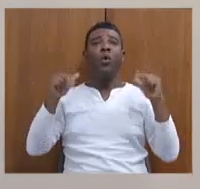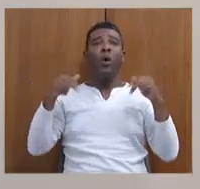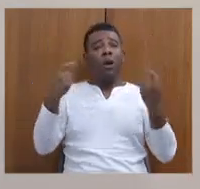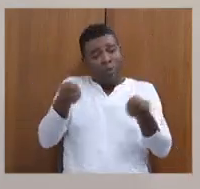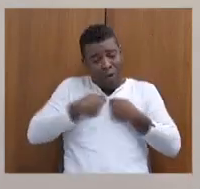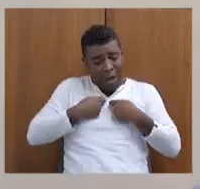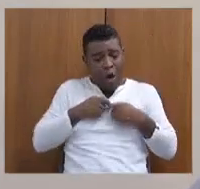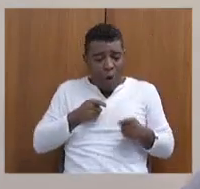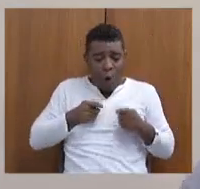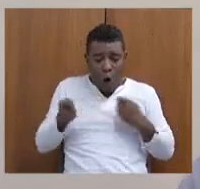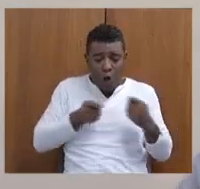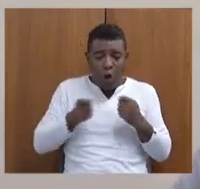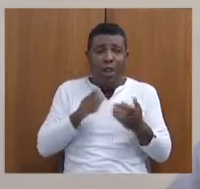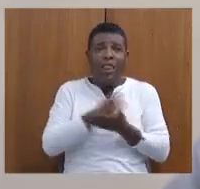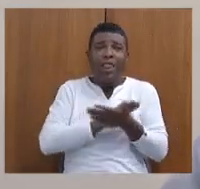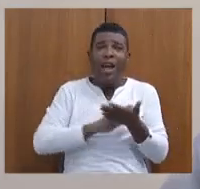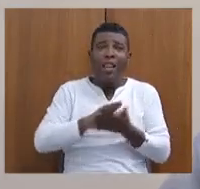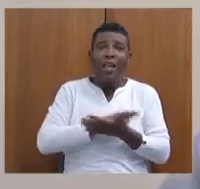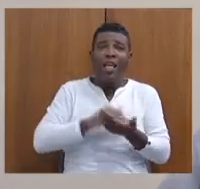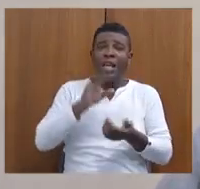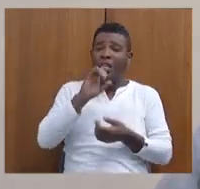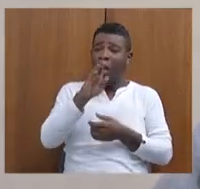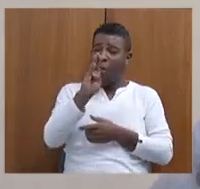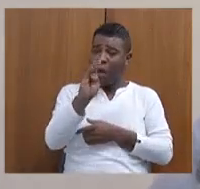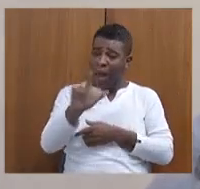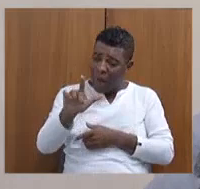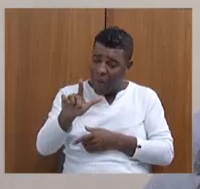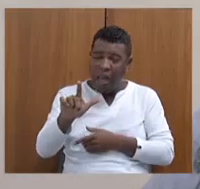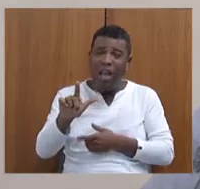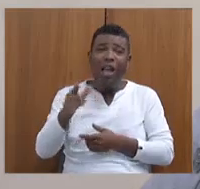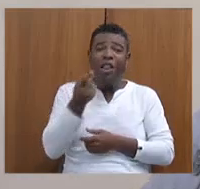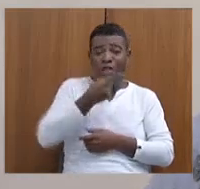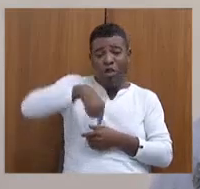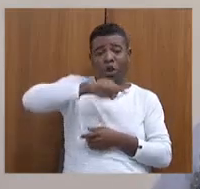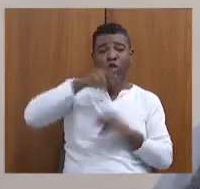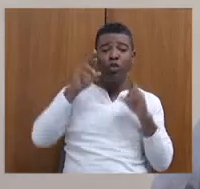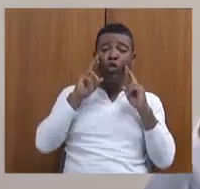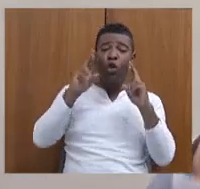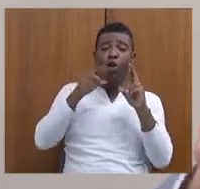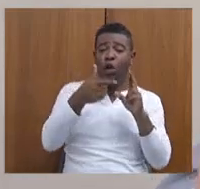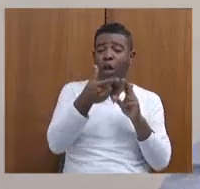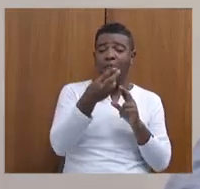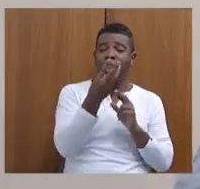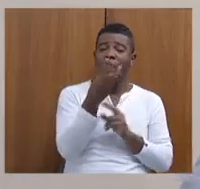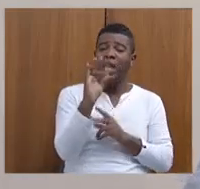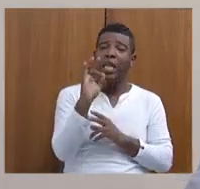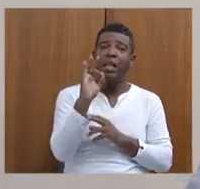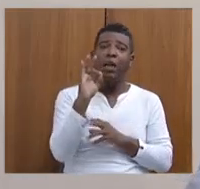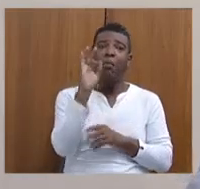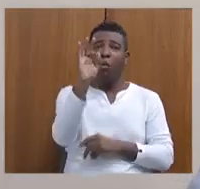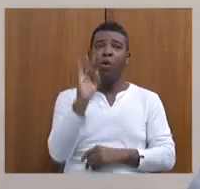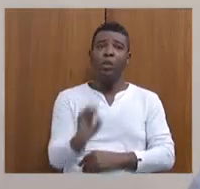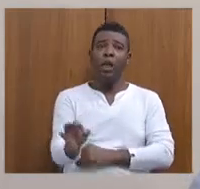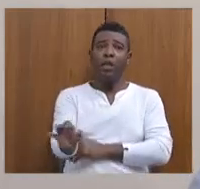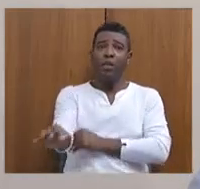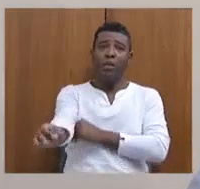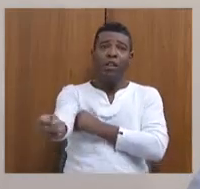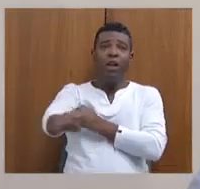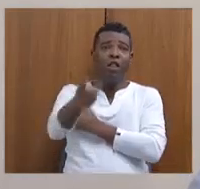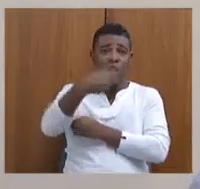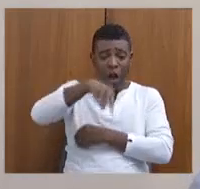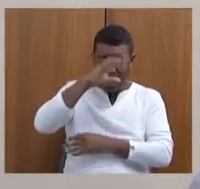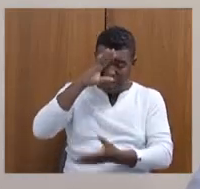nós sermos homens de 30% da CBL isso não nos dava direito nenhum de decisão na empresa muito pelo contrário